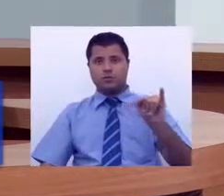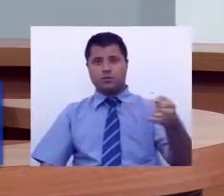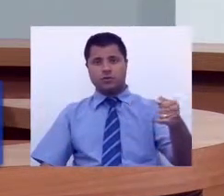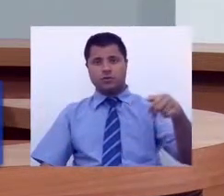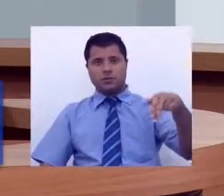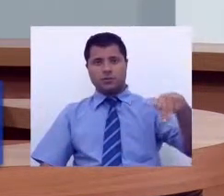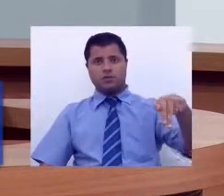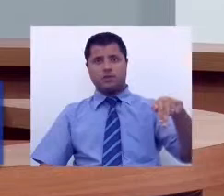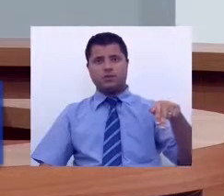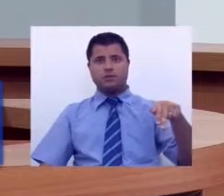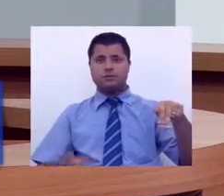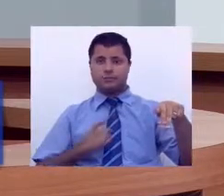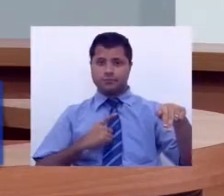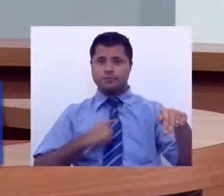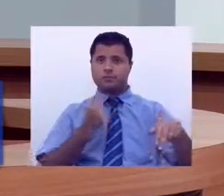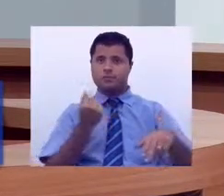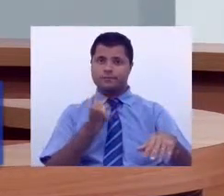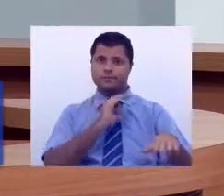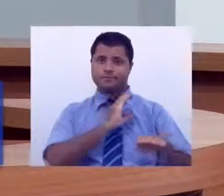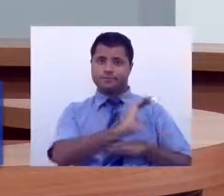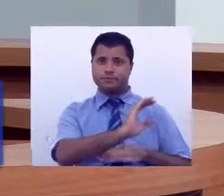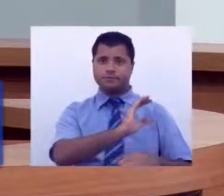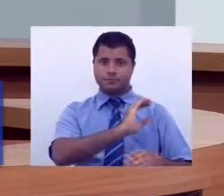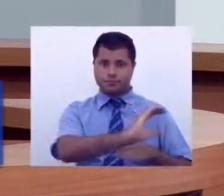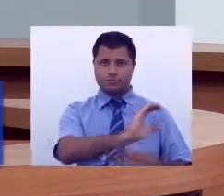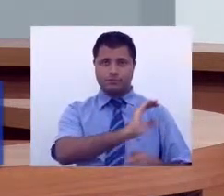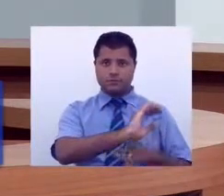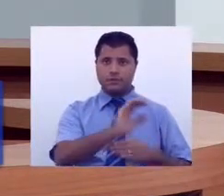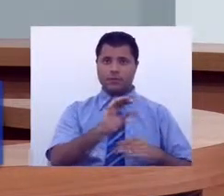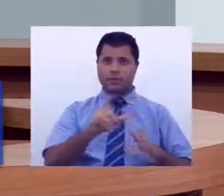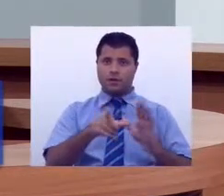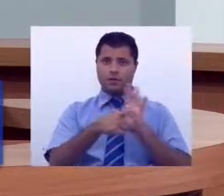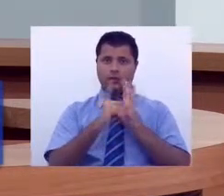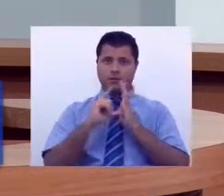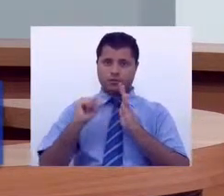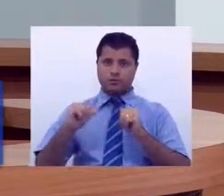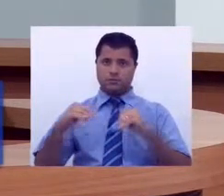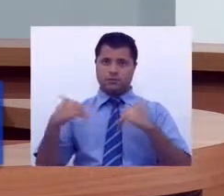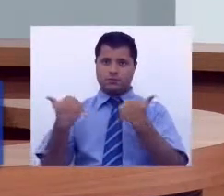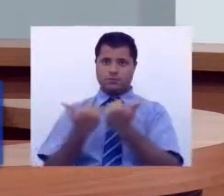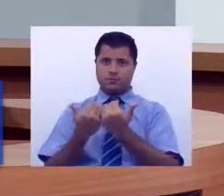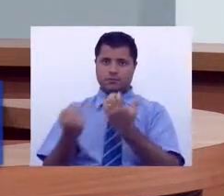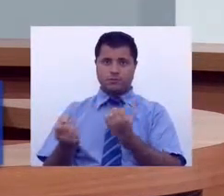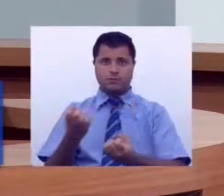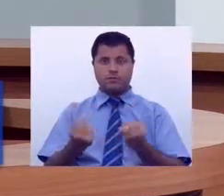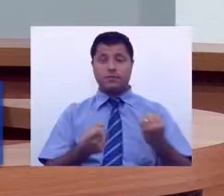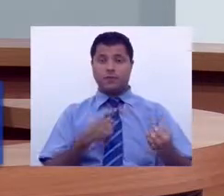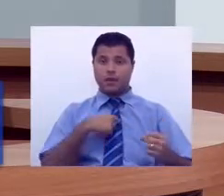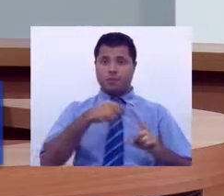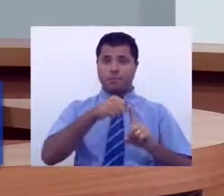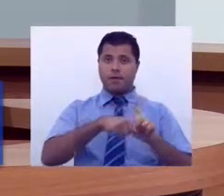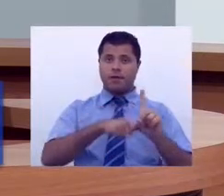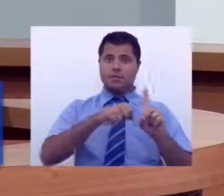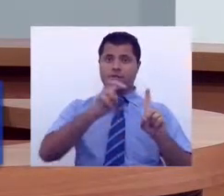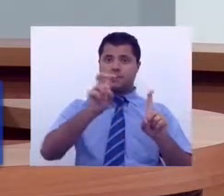hoje recebe verbas aqui do município e passa para essa casa, né? Ele faz 500 partos mês. 500